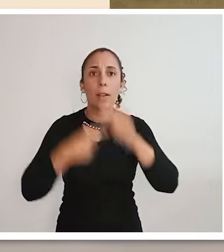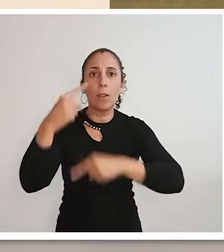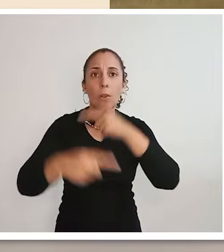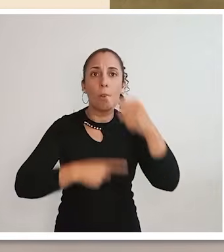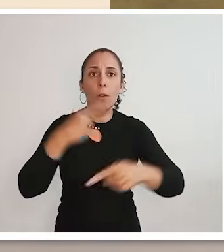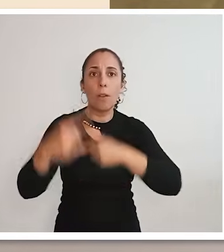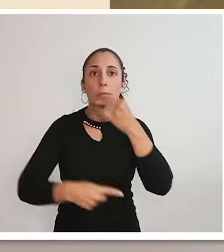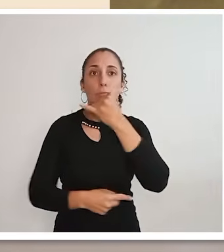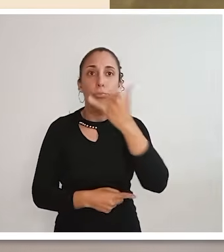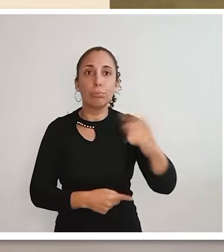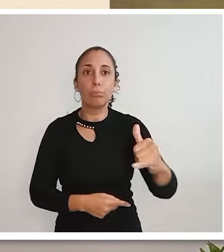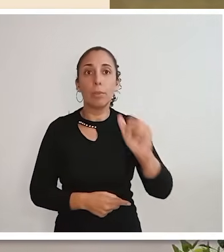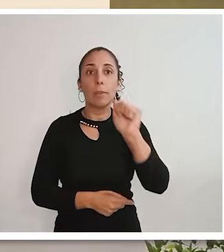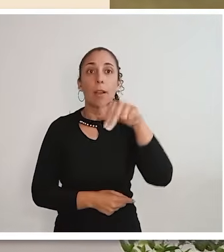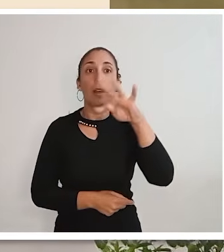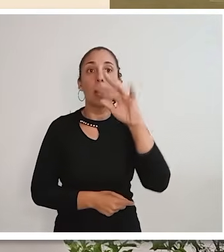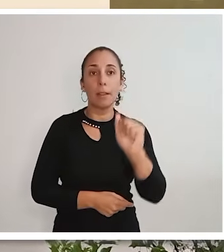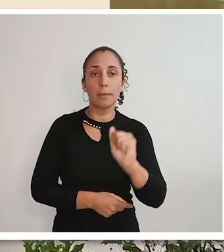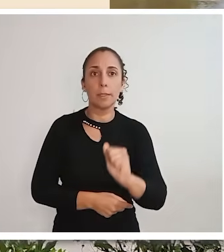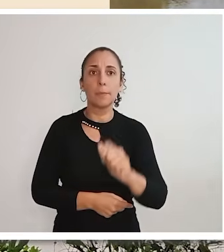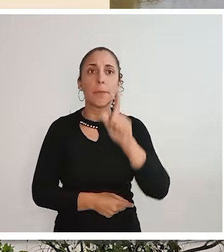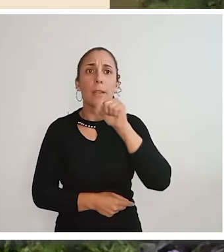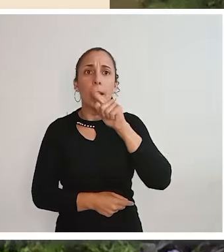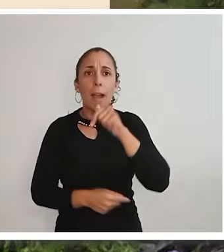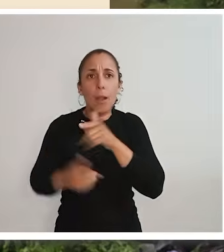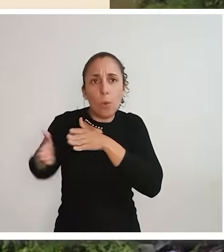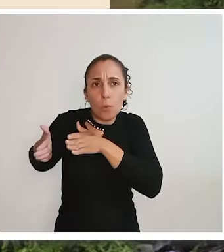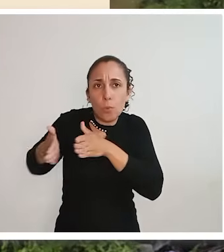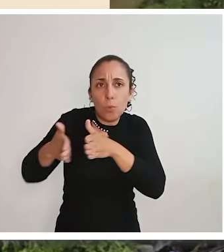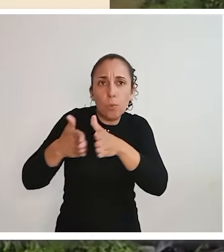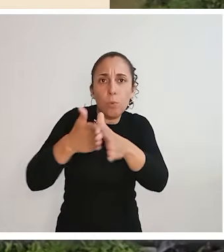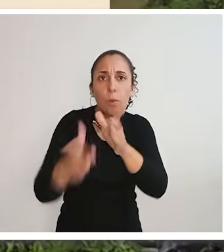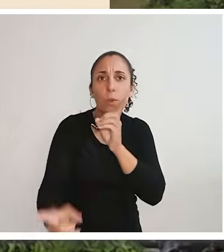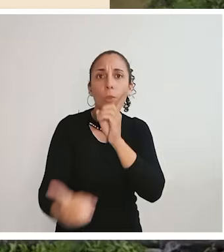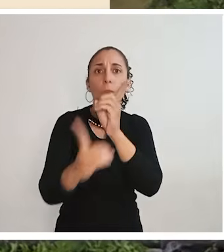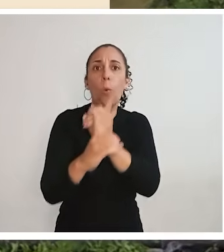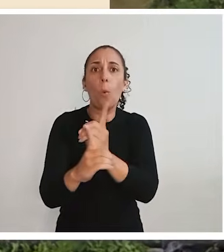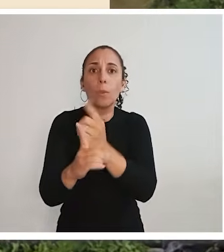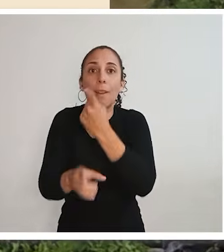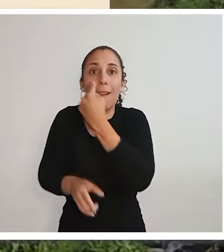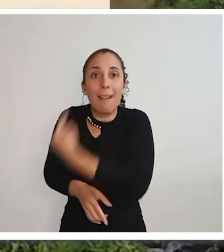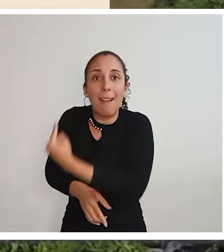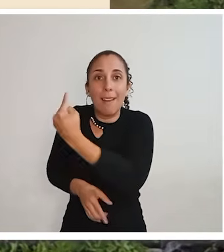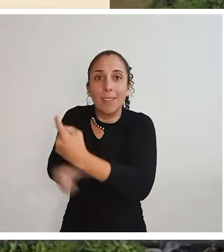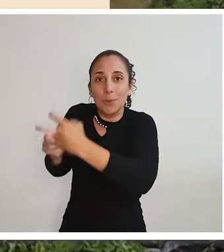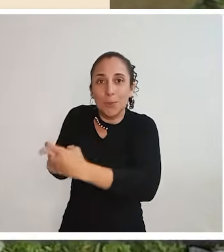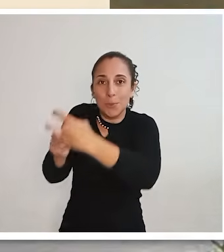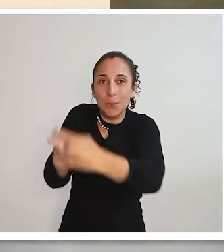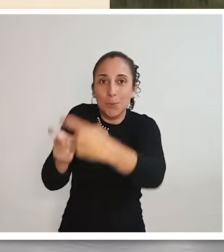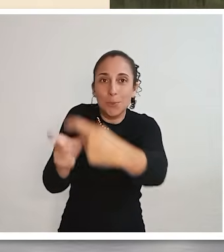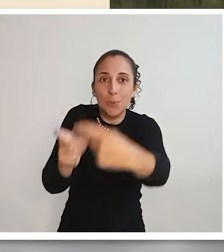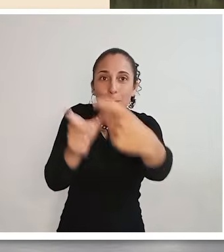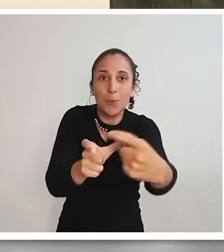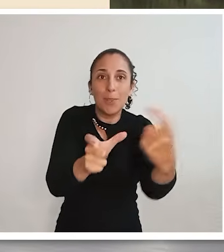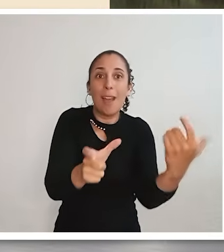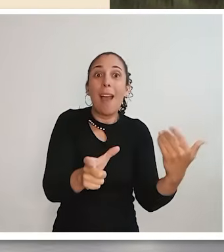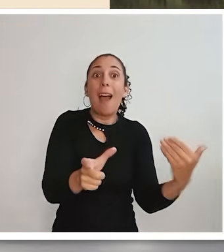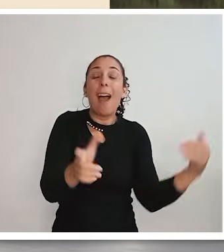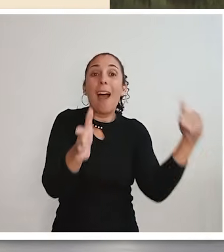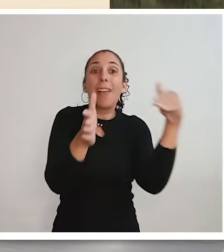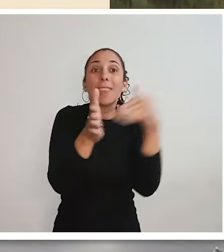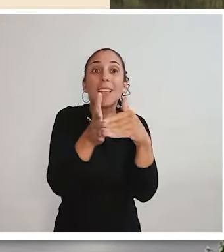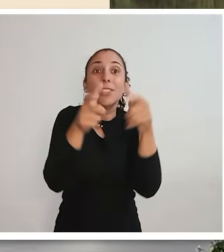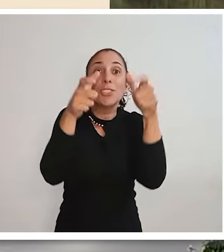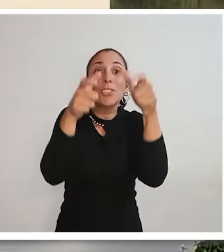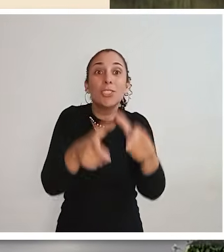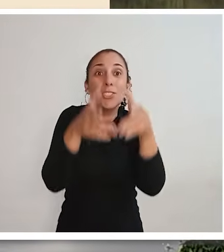funciona? Lá na usina de Anta é que começa o circuito hidráulico. O circuito hidráulico vem conduzindo a água por um canal, depois passa por